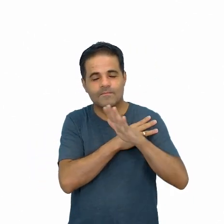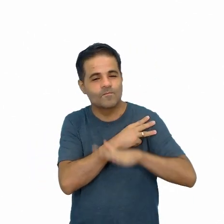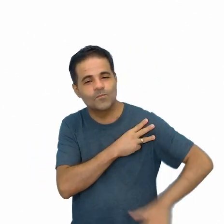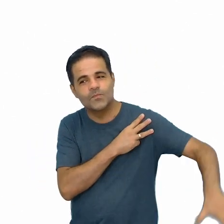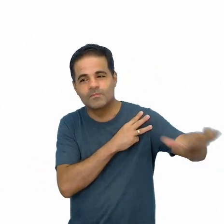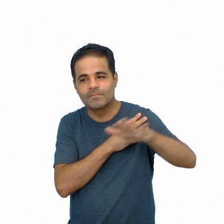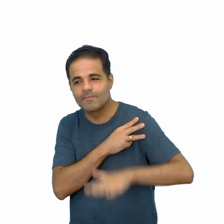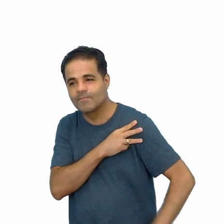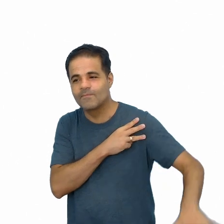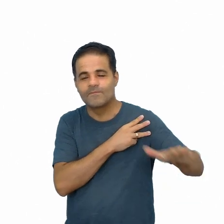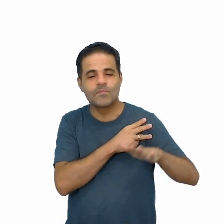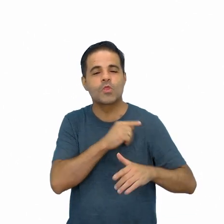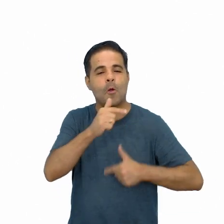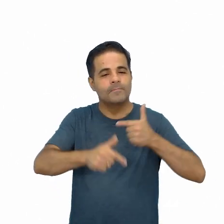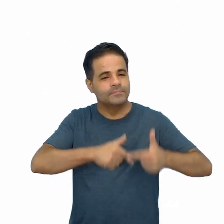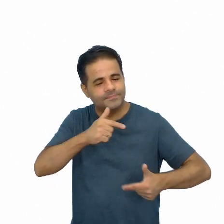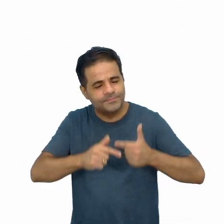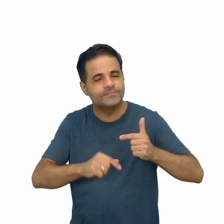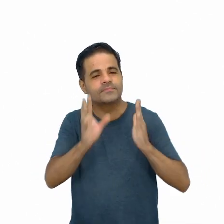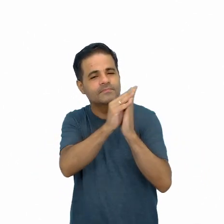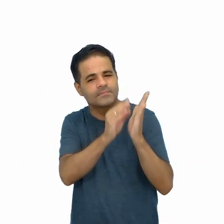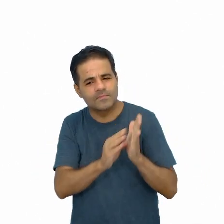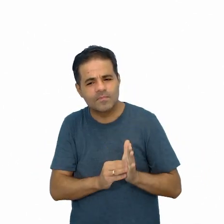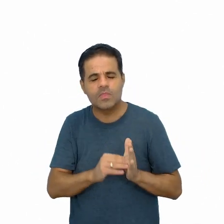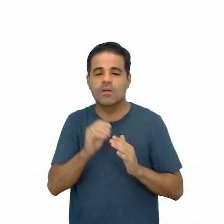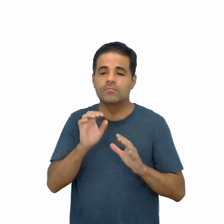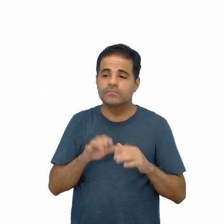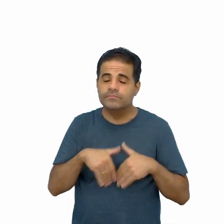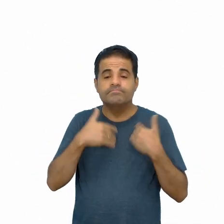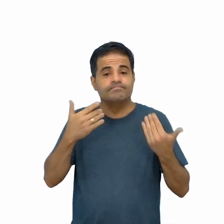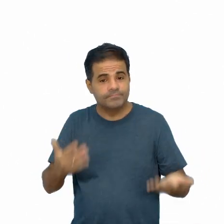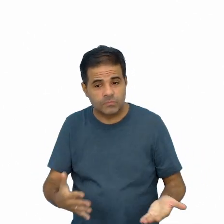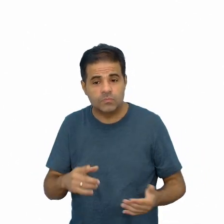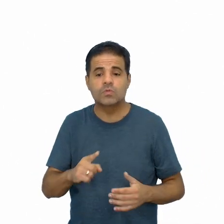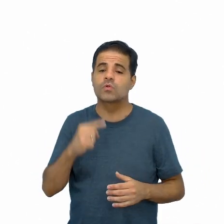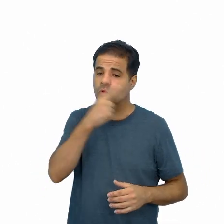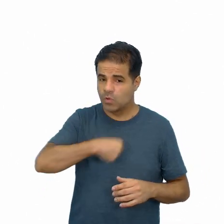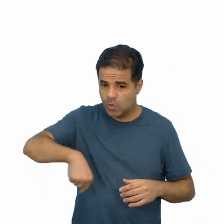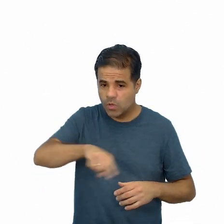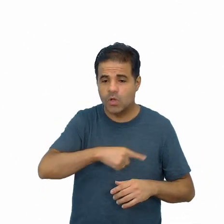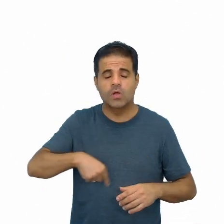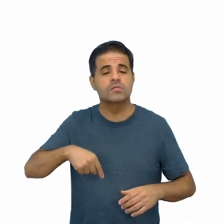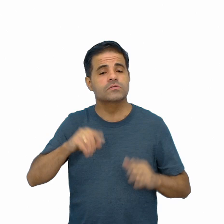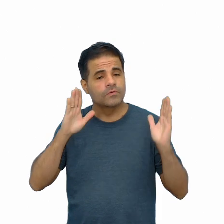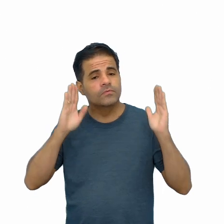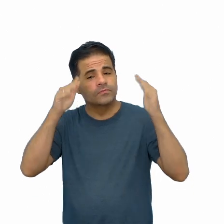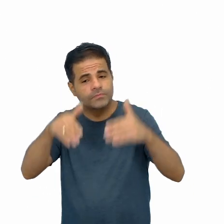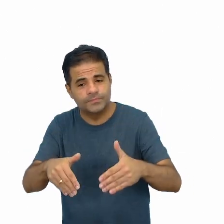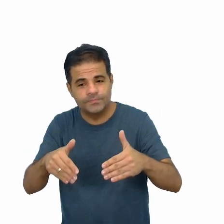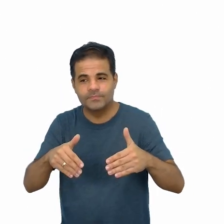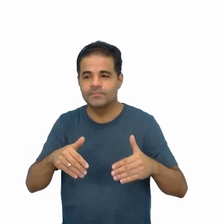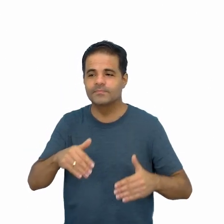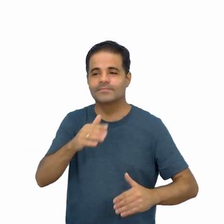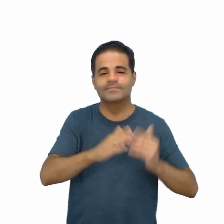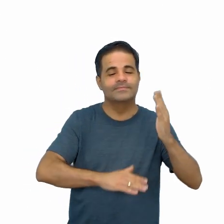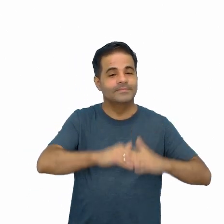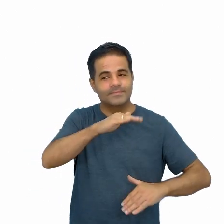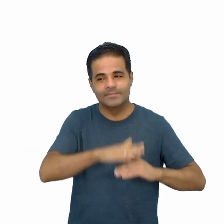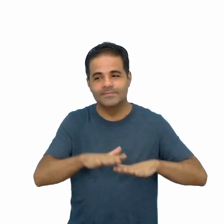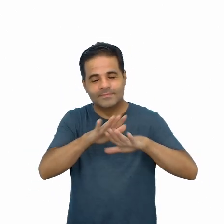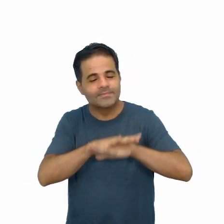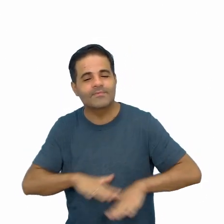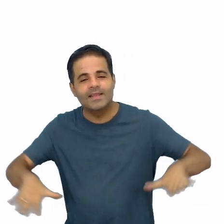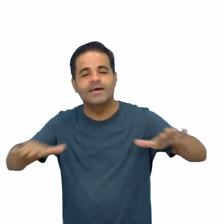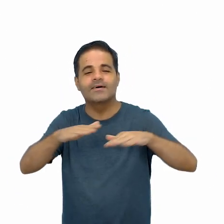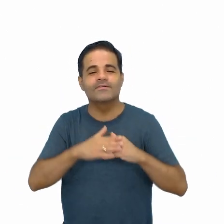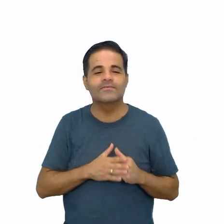São Paulo Faz Escola. Eventualmente, né, como nós estamos com esse foco da aprendizagem em espiral